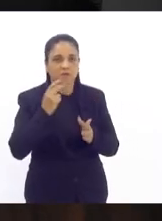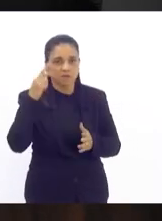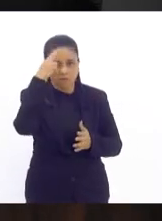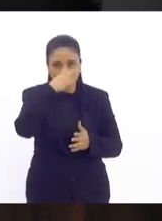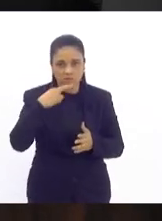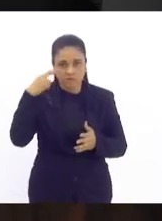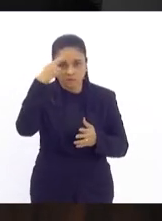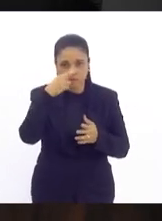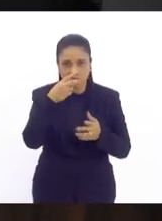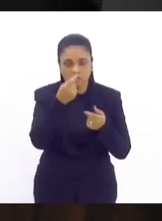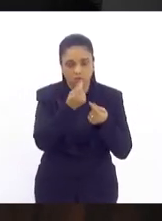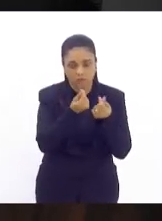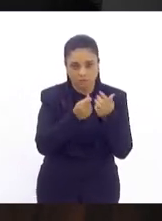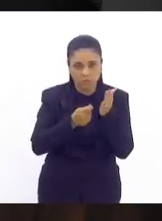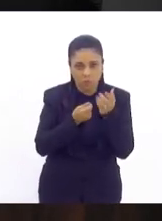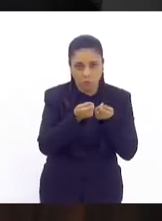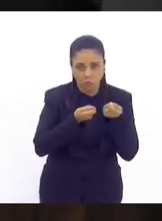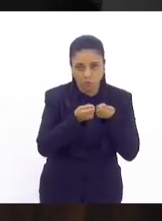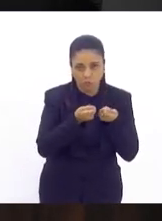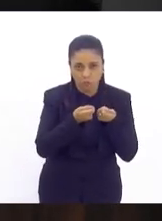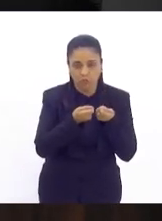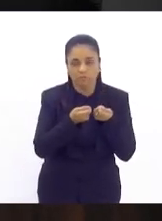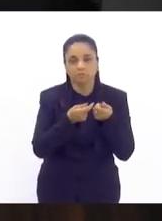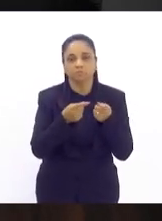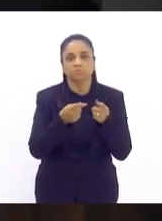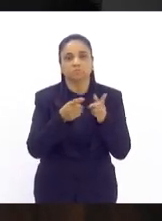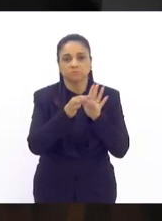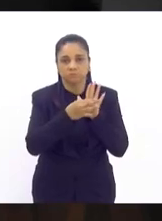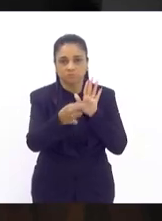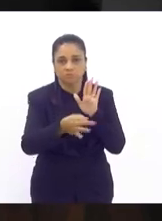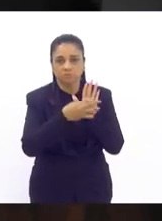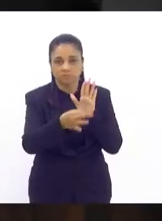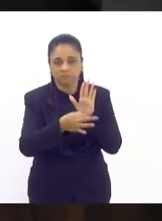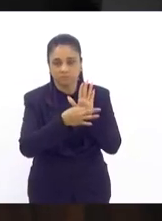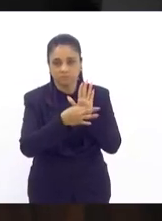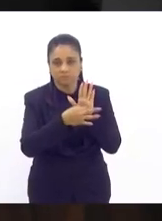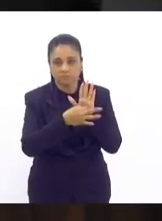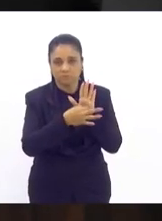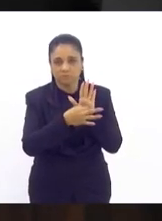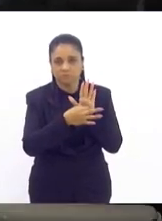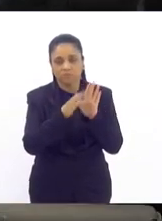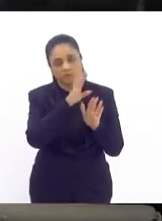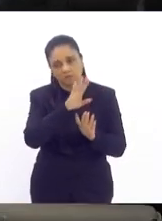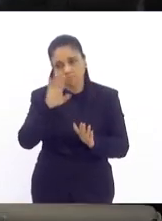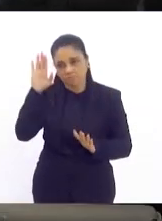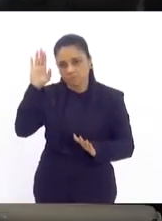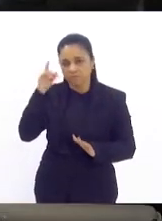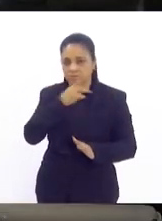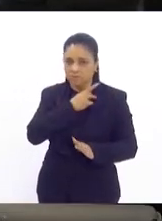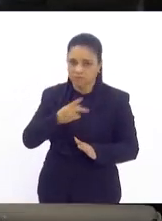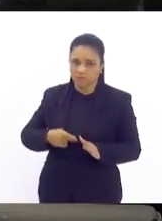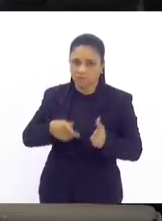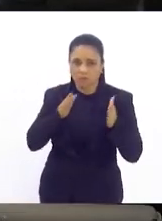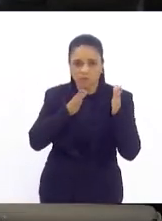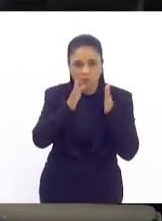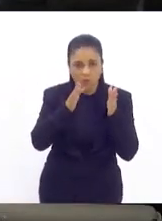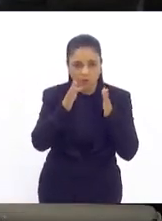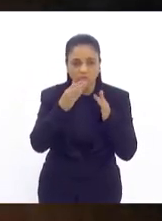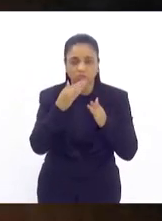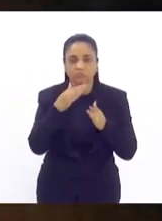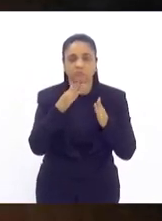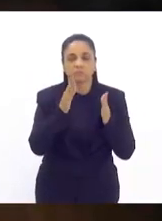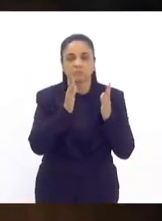financeira e controle para emitir parecer questão de ordem gostaria que vossa excelência chamado de